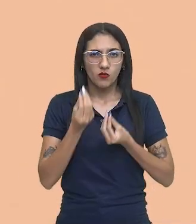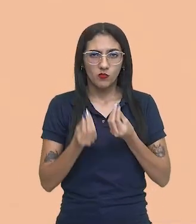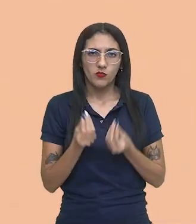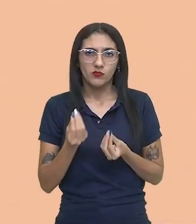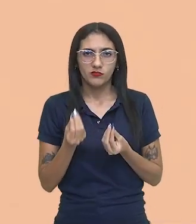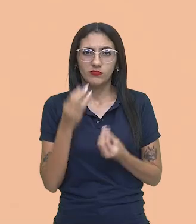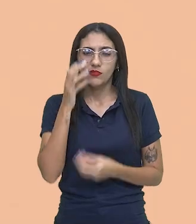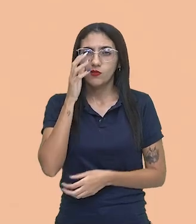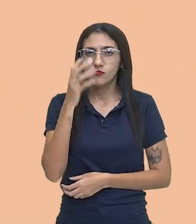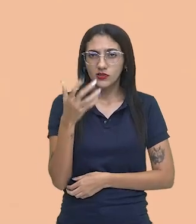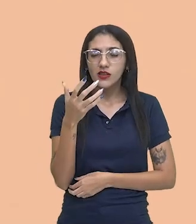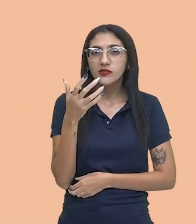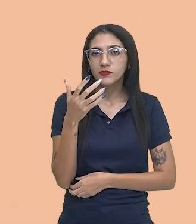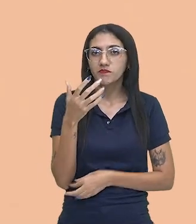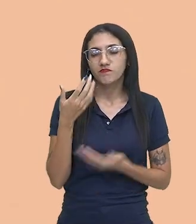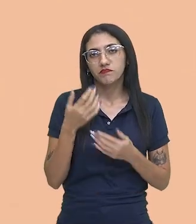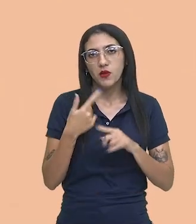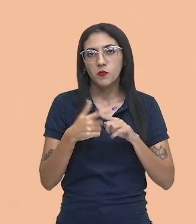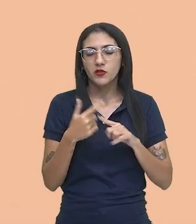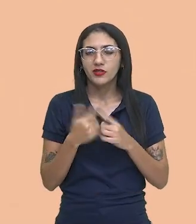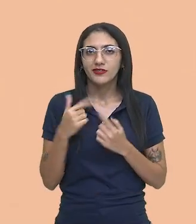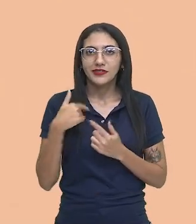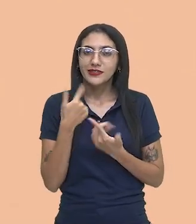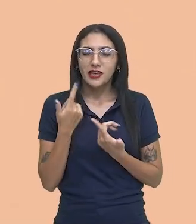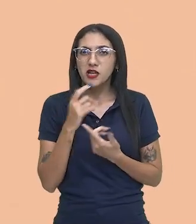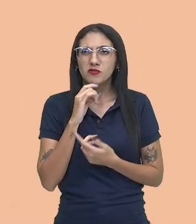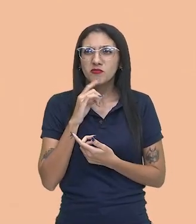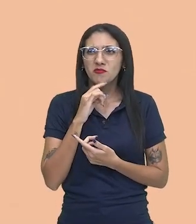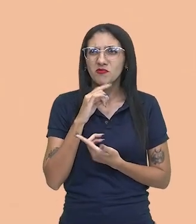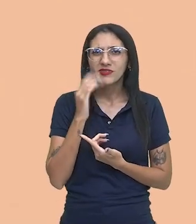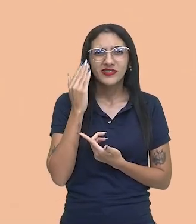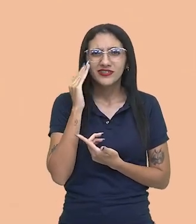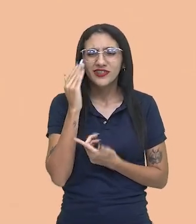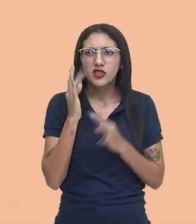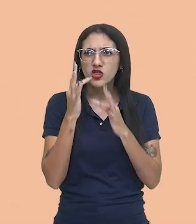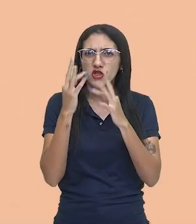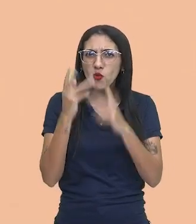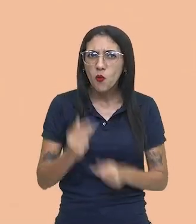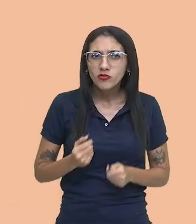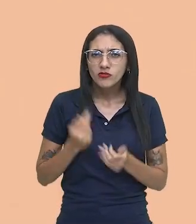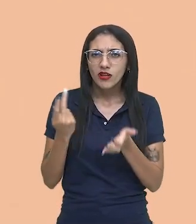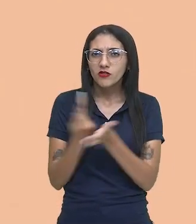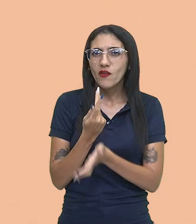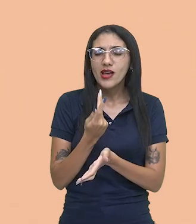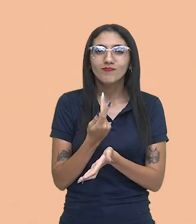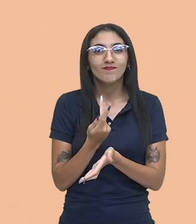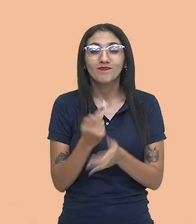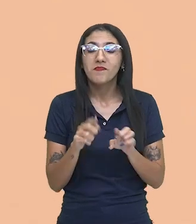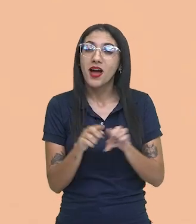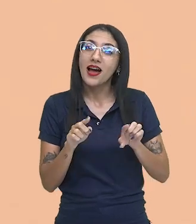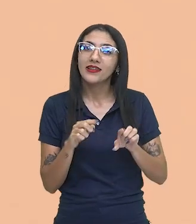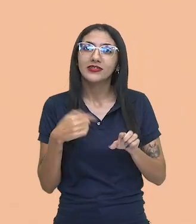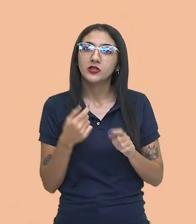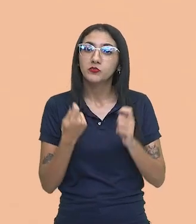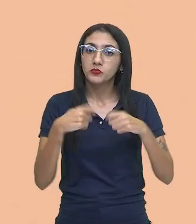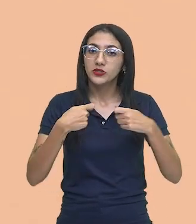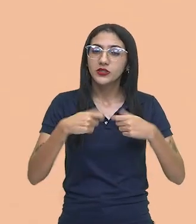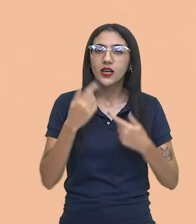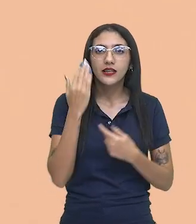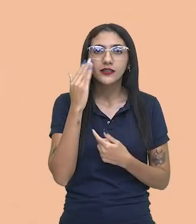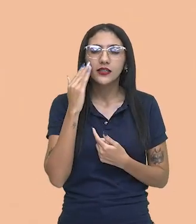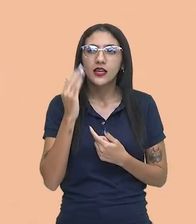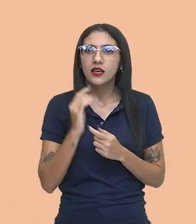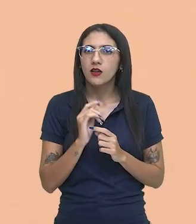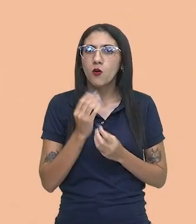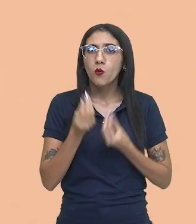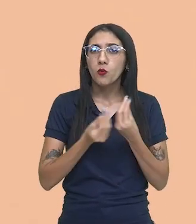né? Já que a gente, de certa forma, não consegue resolver todos os problemas do mundo, a gente precisa pelo menos entender que situações são